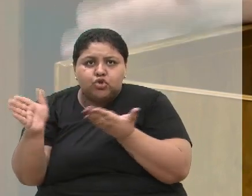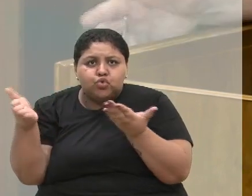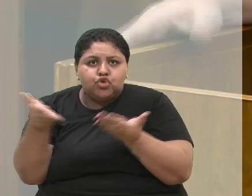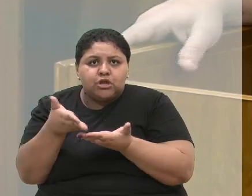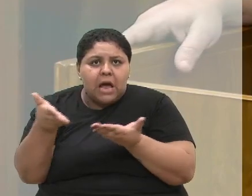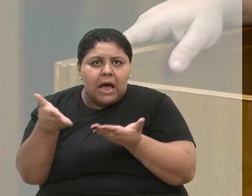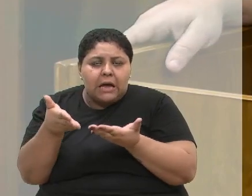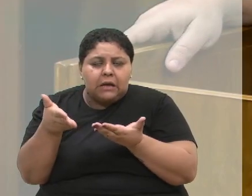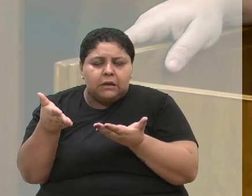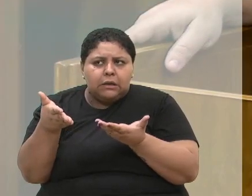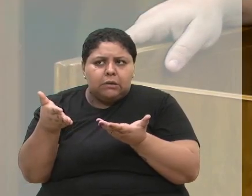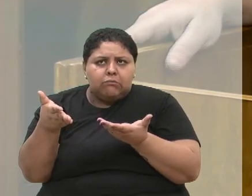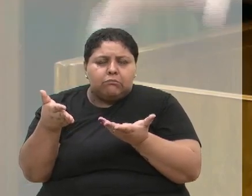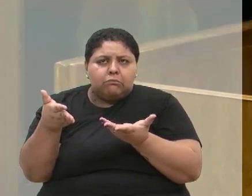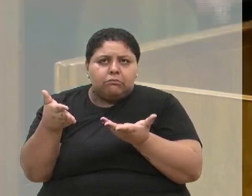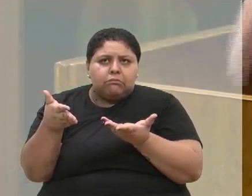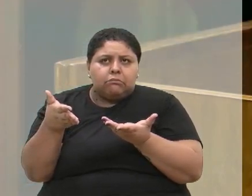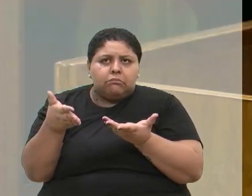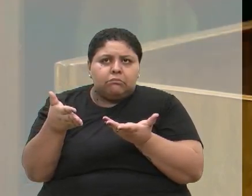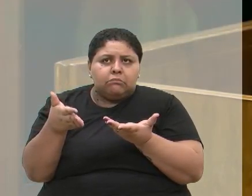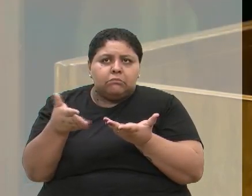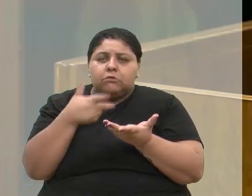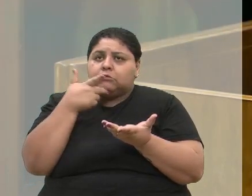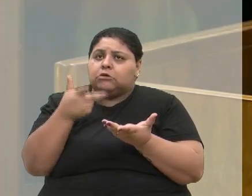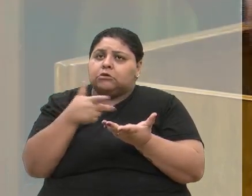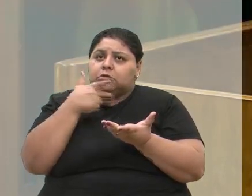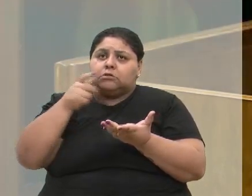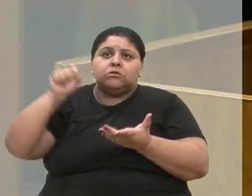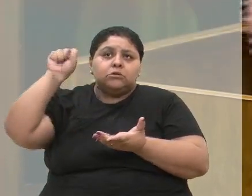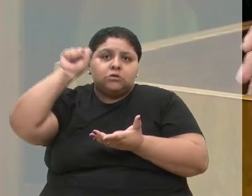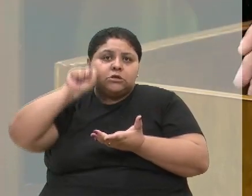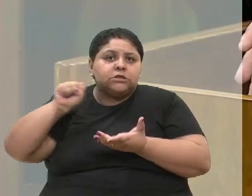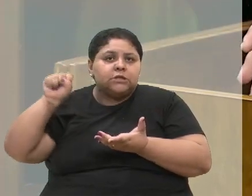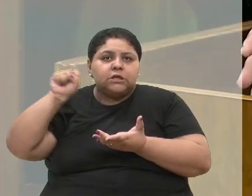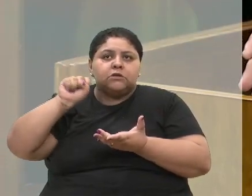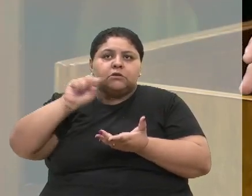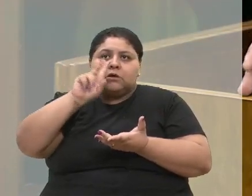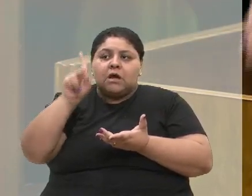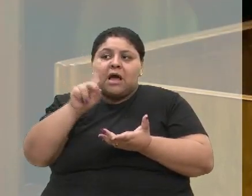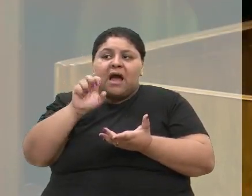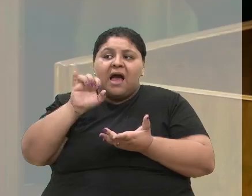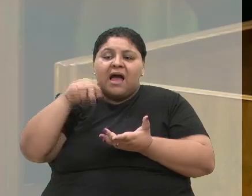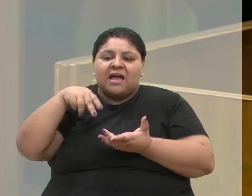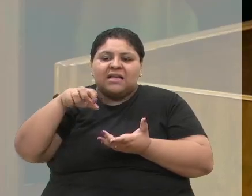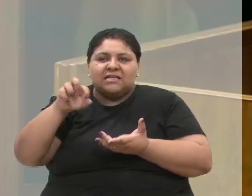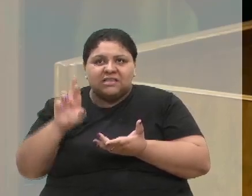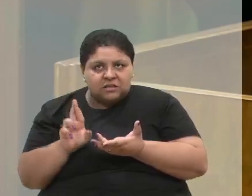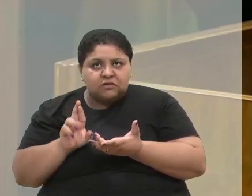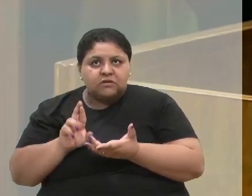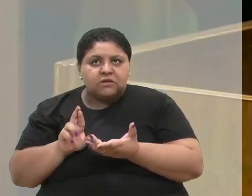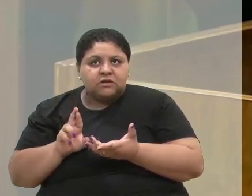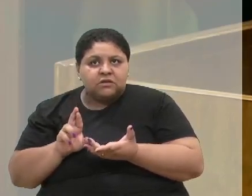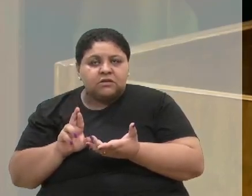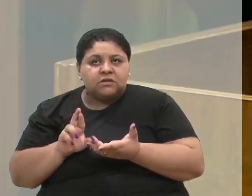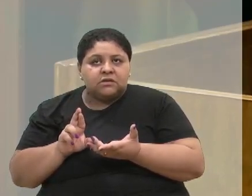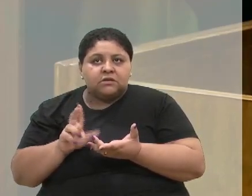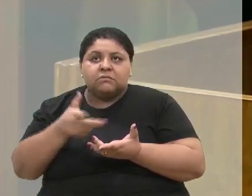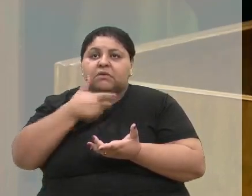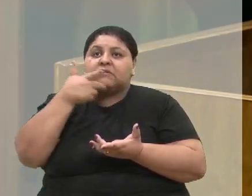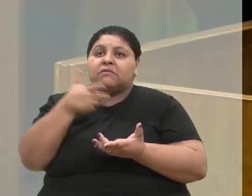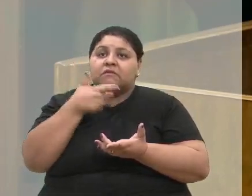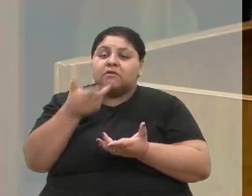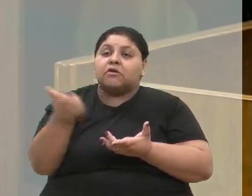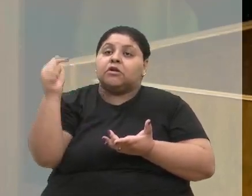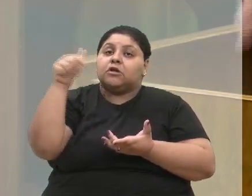207 milhões. E vou trazer aqui o senador Reis, fica o meu compromisso aqui, vou trazer o senador Reis para vir aqui